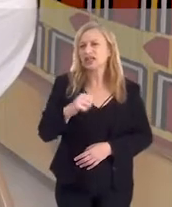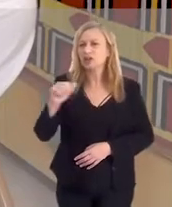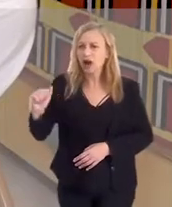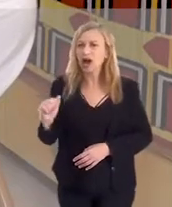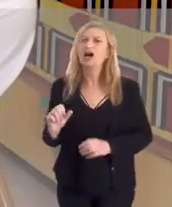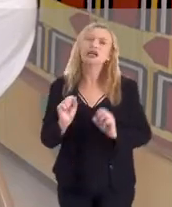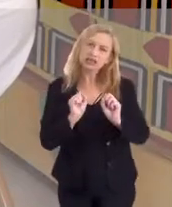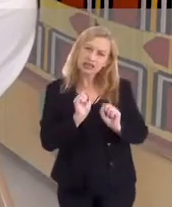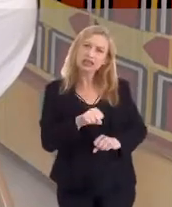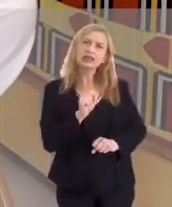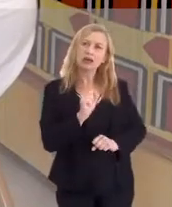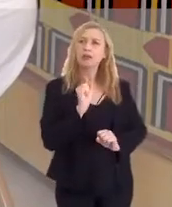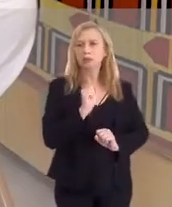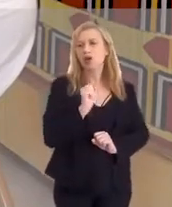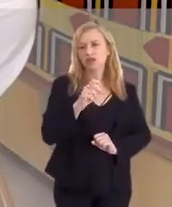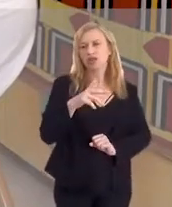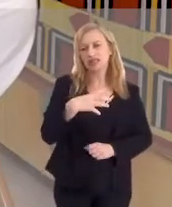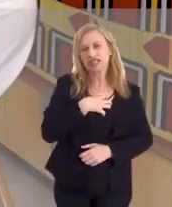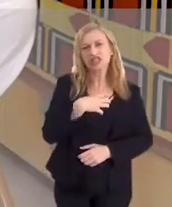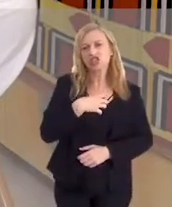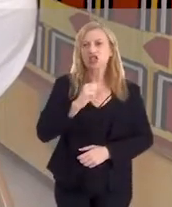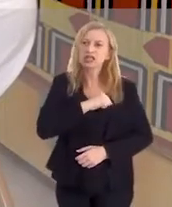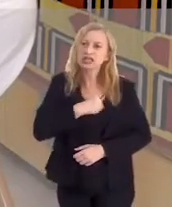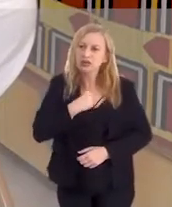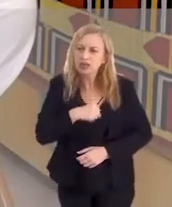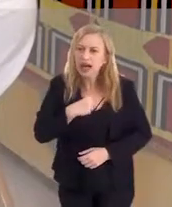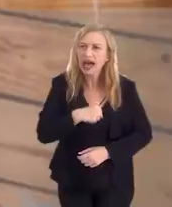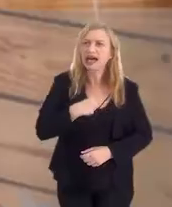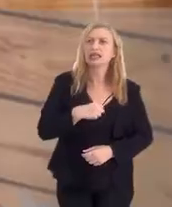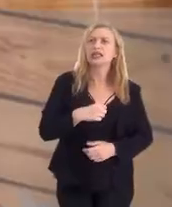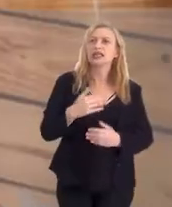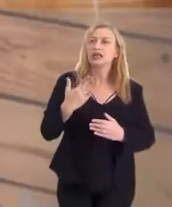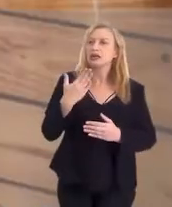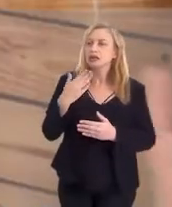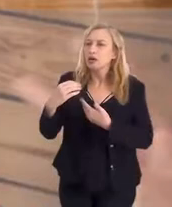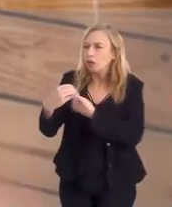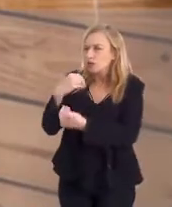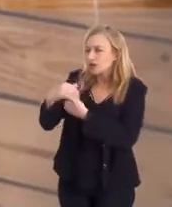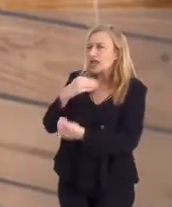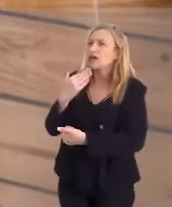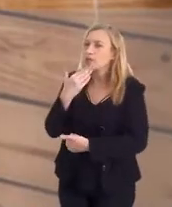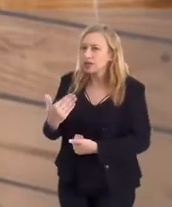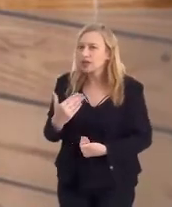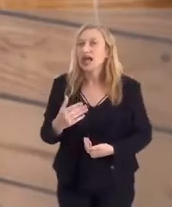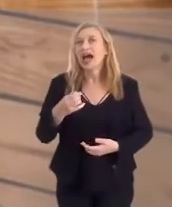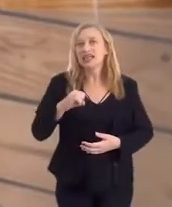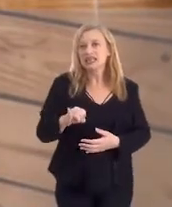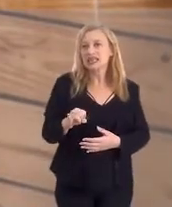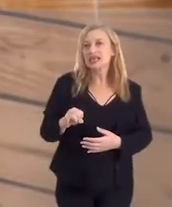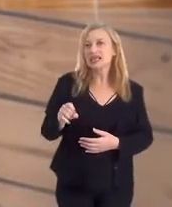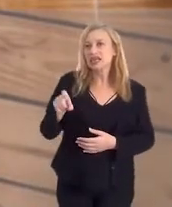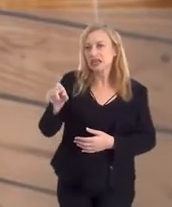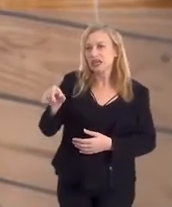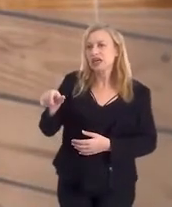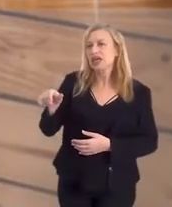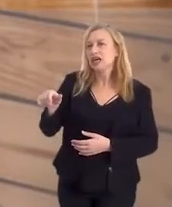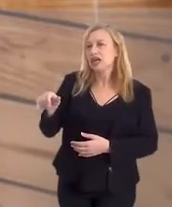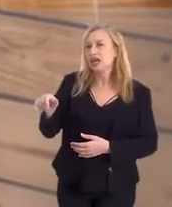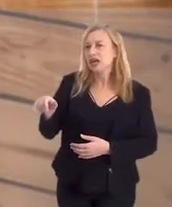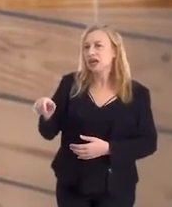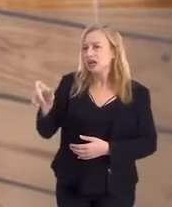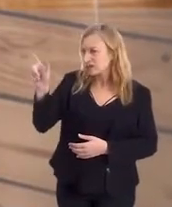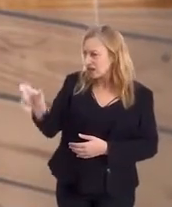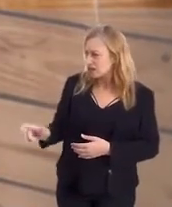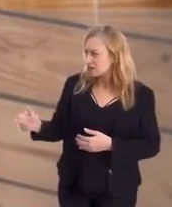do fulano. Sim, saudade você pode sentir. Saudade, é, pedir tipo, conselhos. Se fulano estivesse aqui agora,